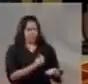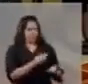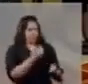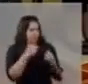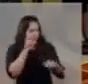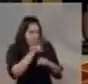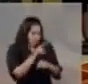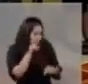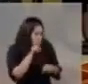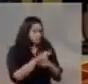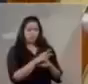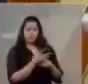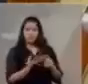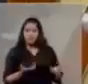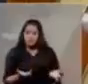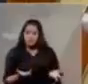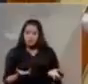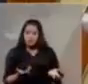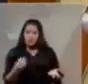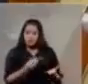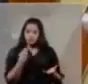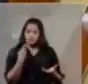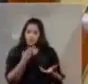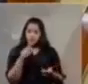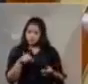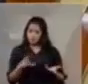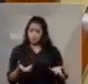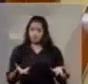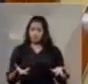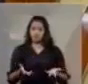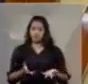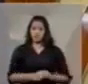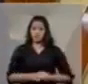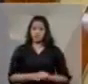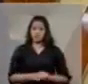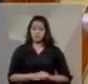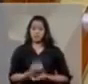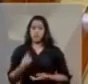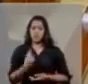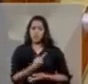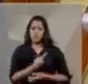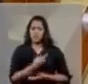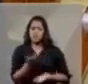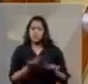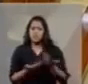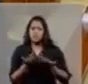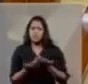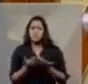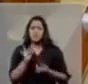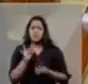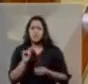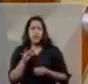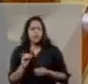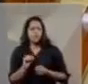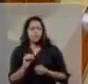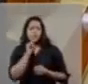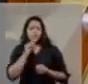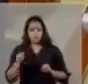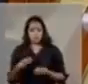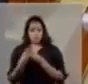radicalmente protegida. Nós estamos tratando disso aqui. Nós estamos tratando do fato de que judeus